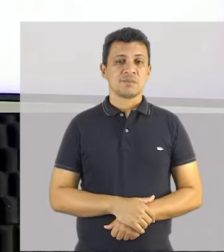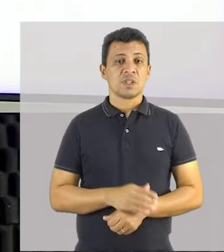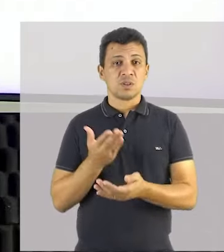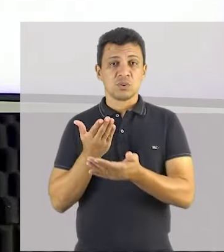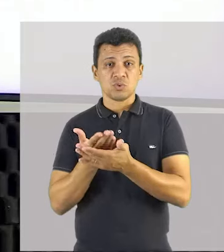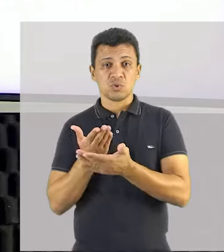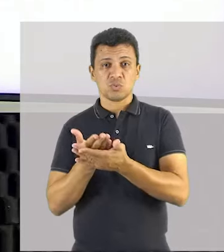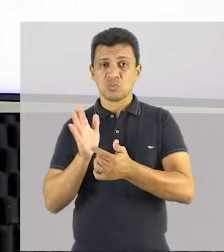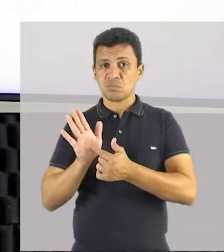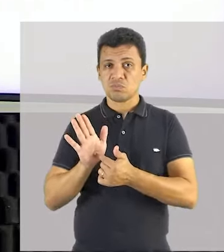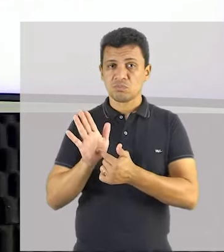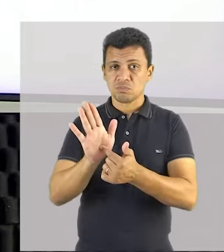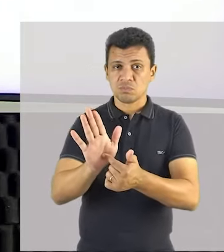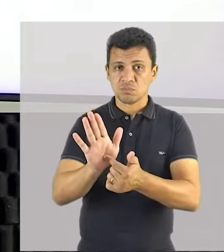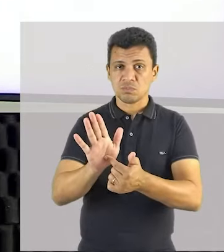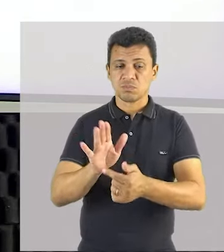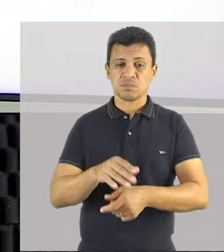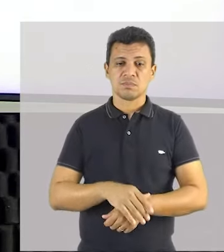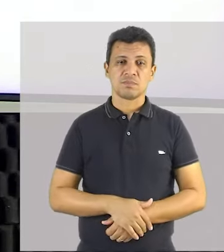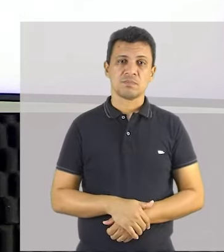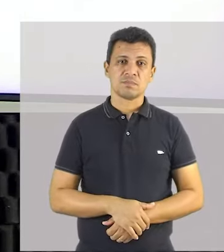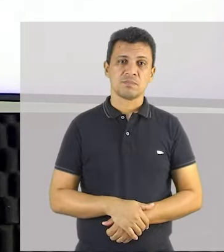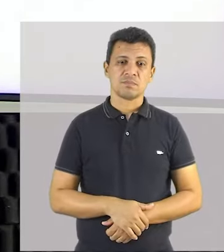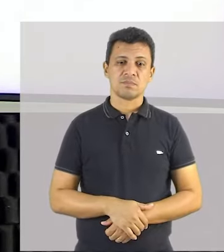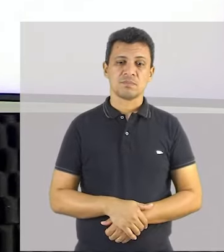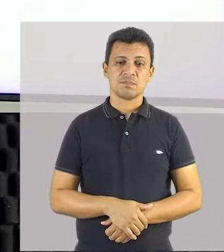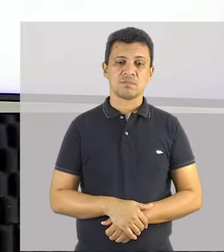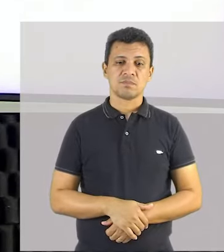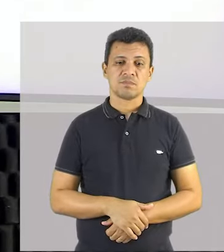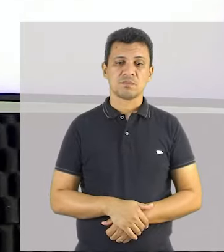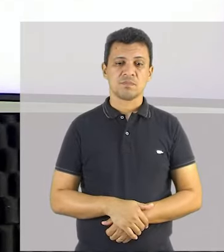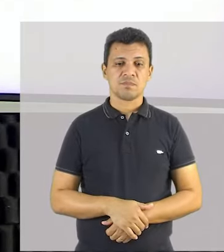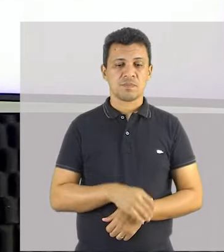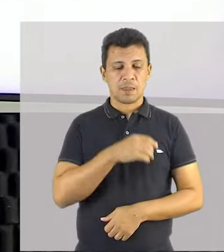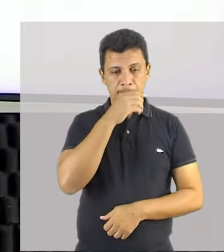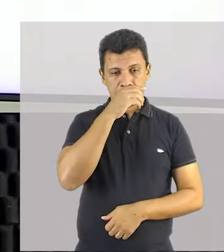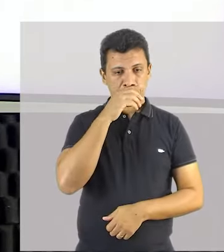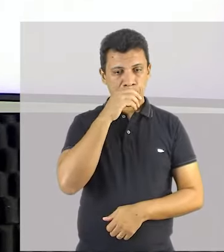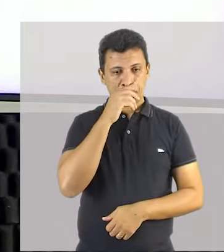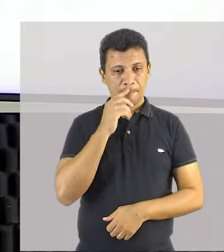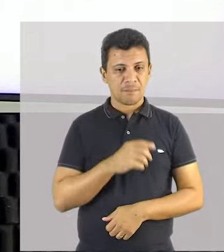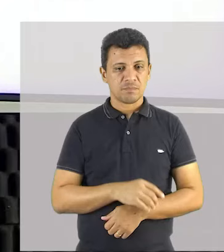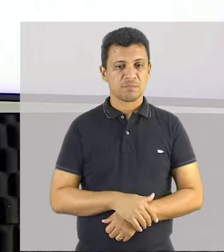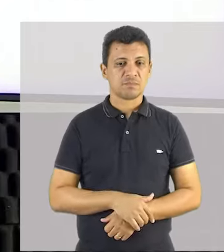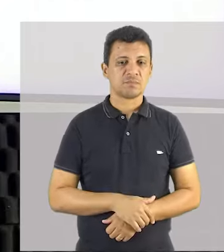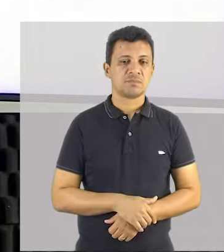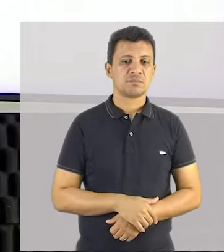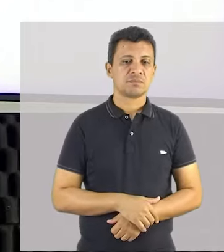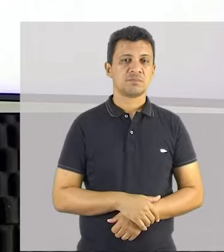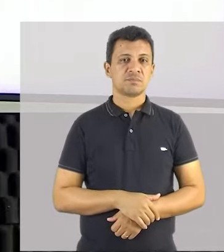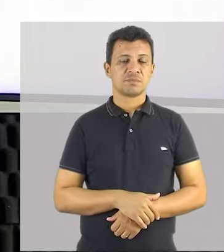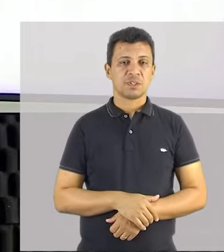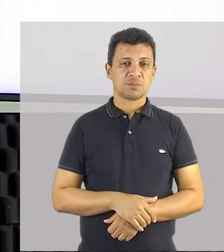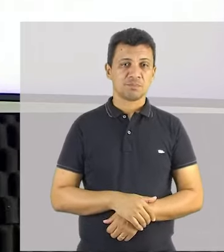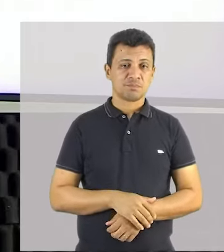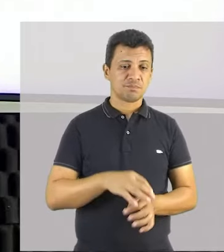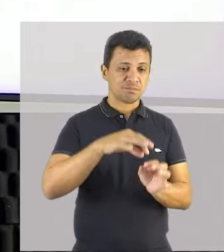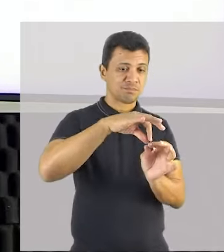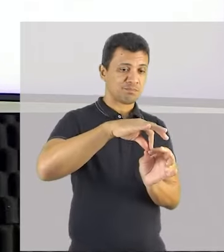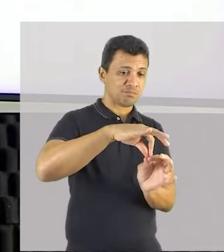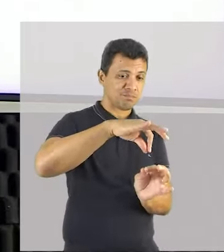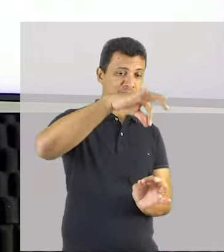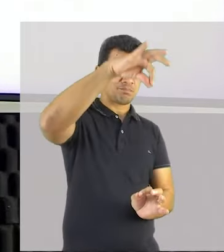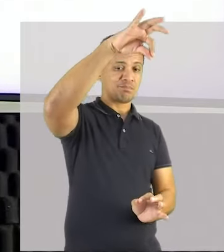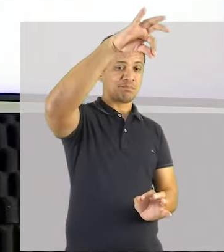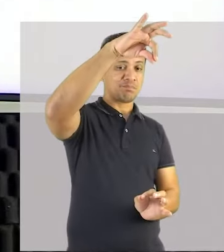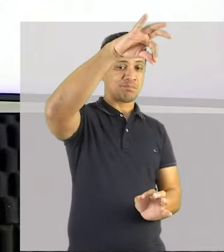que o estudo apresentou né então pera aí o estudo trouxe aqui ó nesse no no eixo vertical né não sei como é que